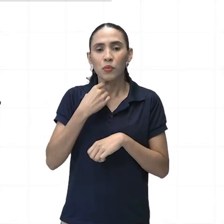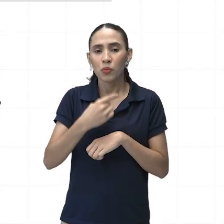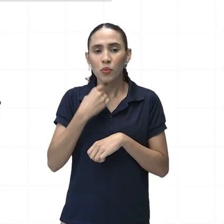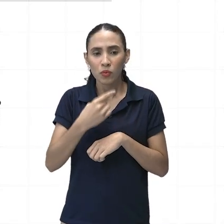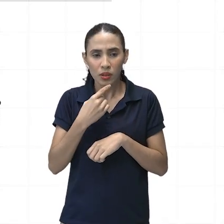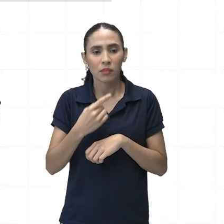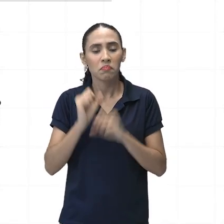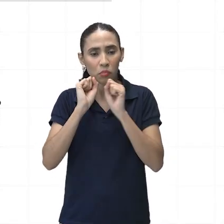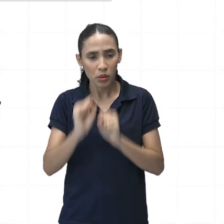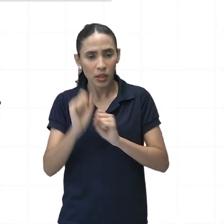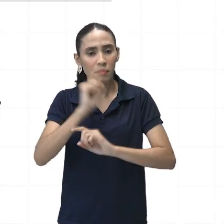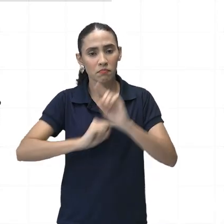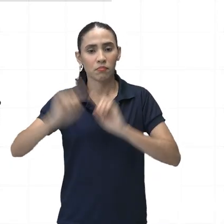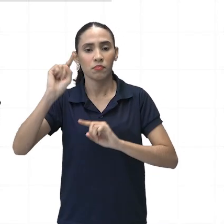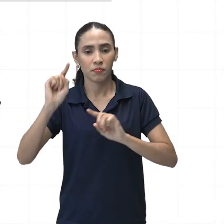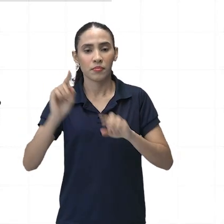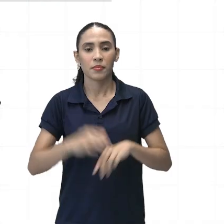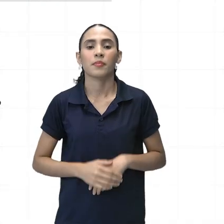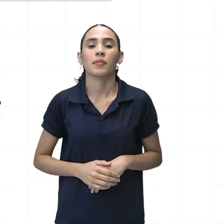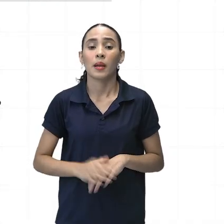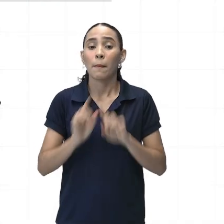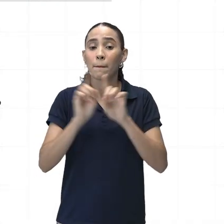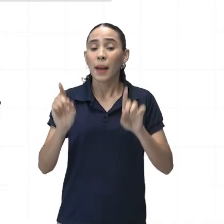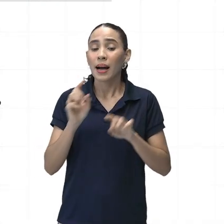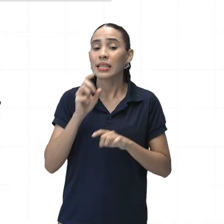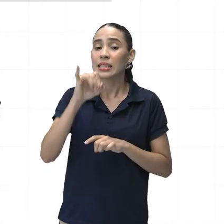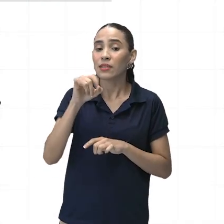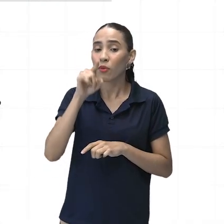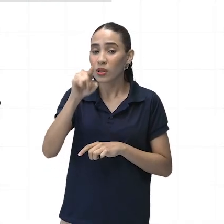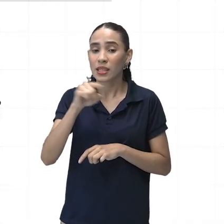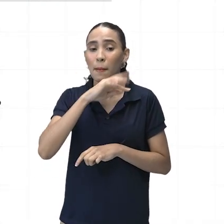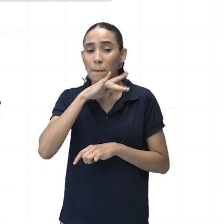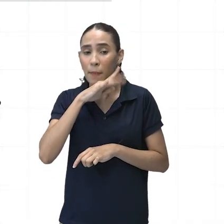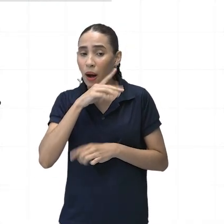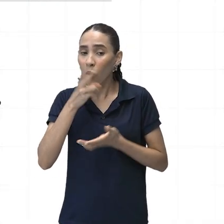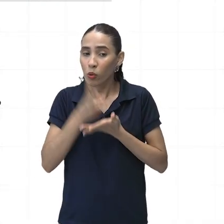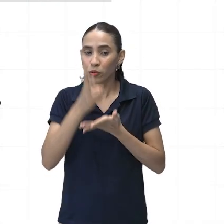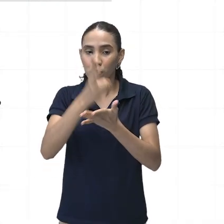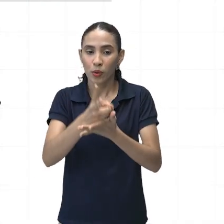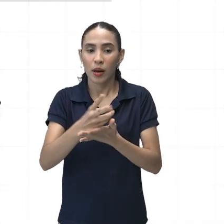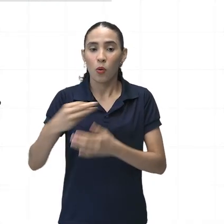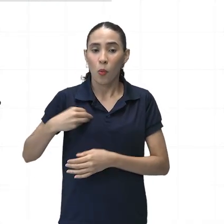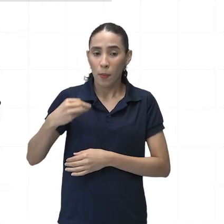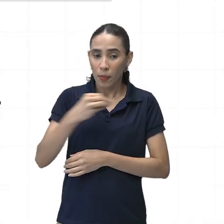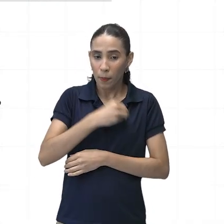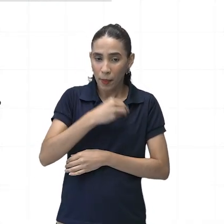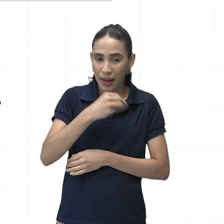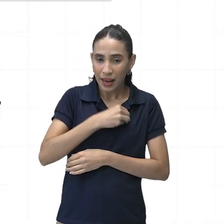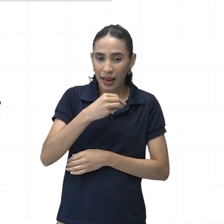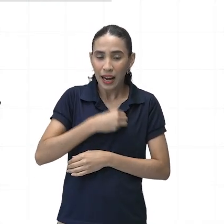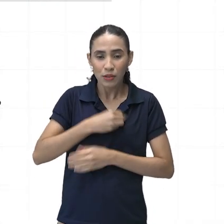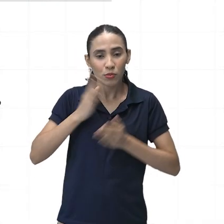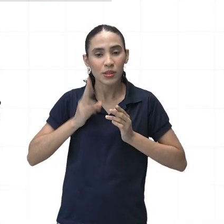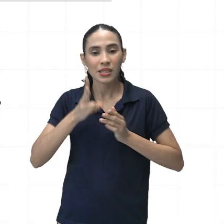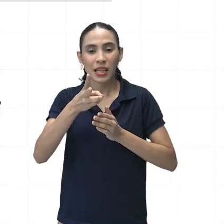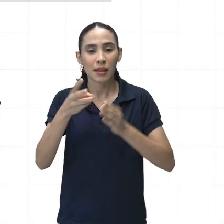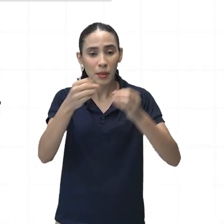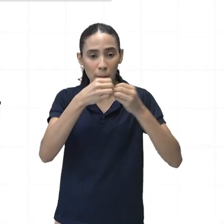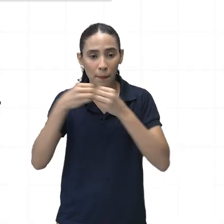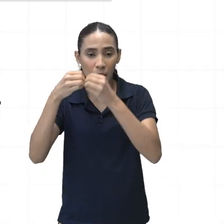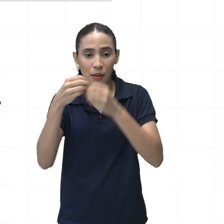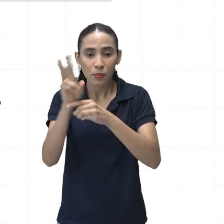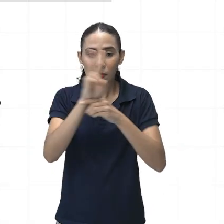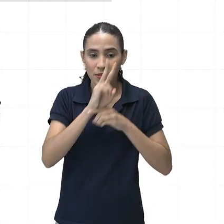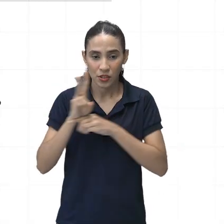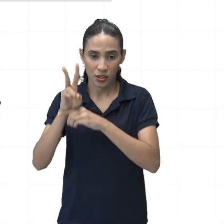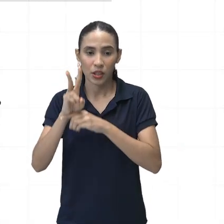alguma poderás reabilitar-se. Mas se procederes mal, o pecado estará à tua porta, espreitando-te,